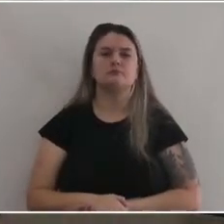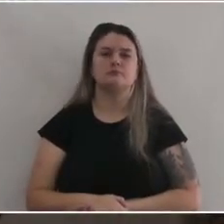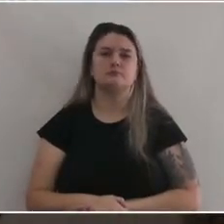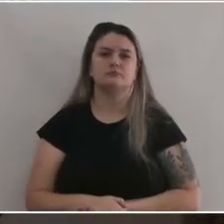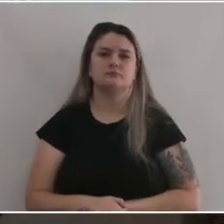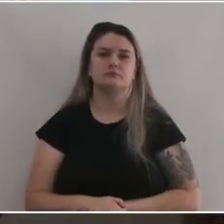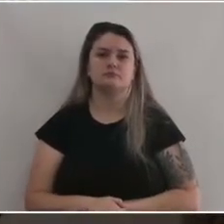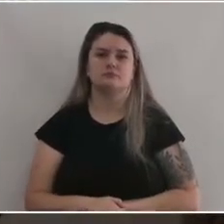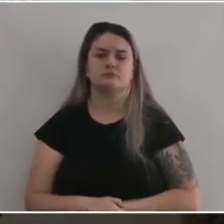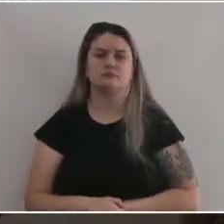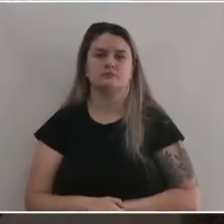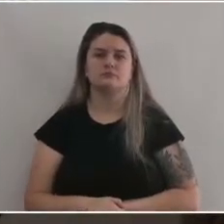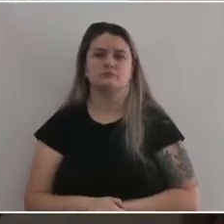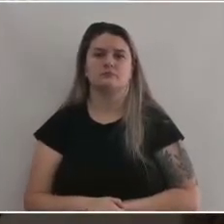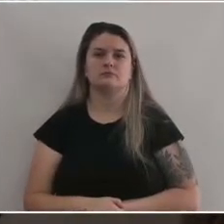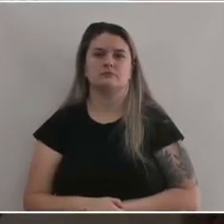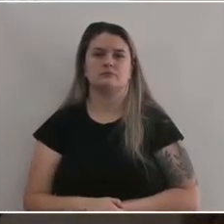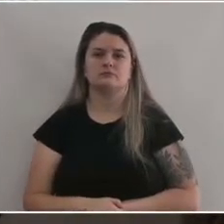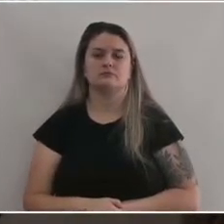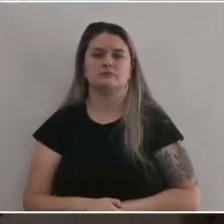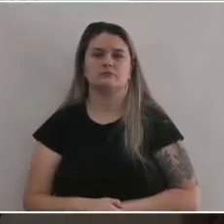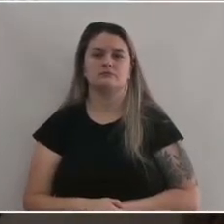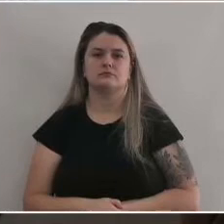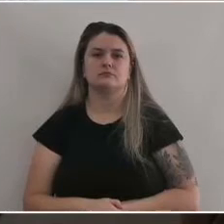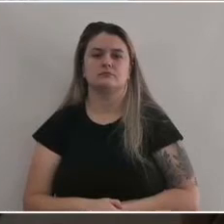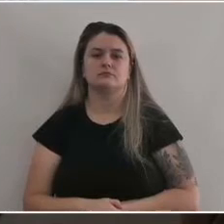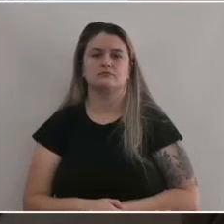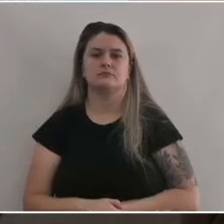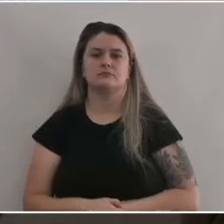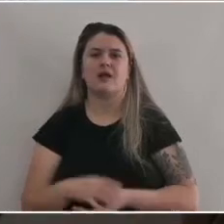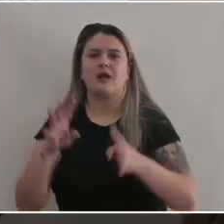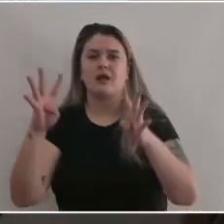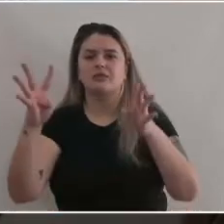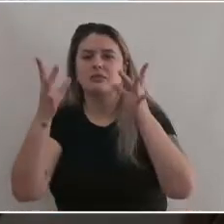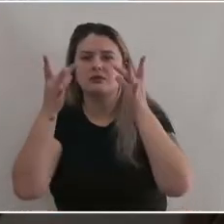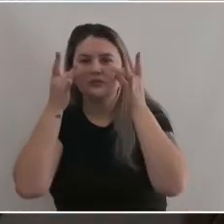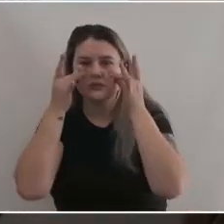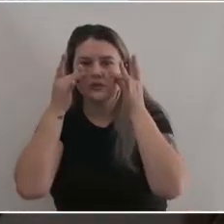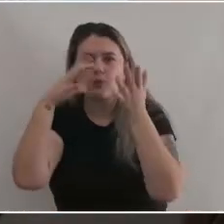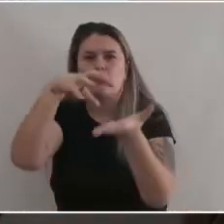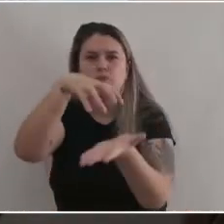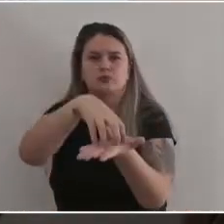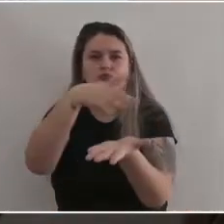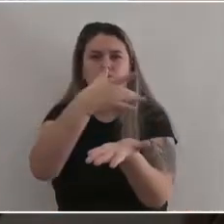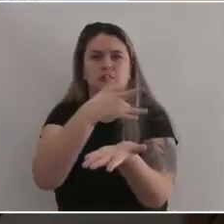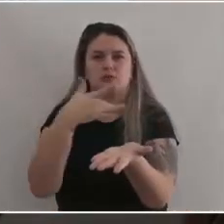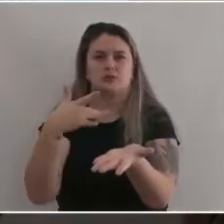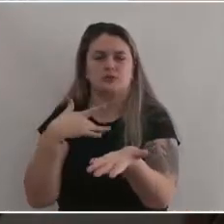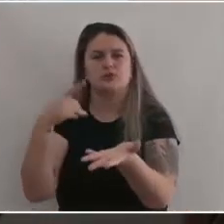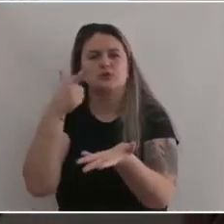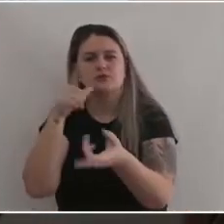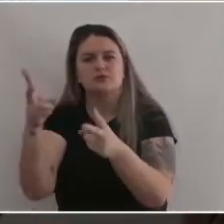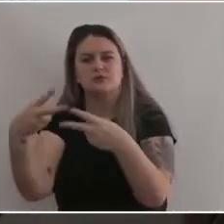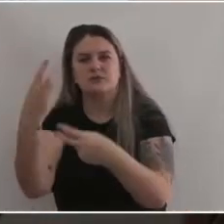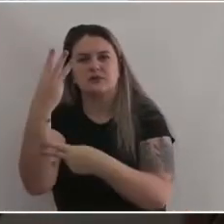Receita para combate ao Covid. Para atenção básica na saúde, foi